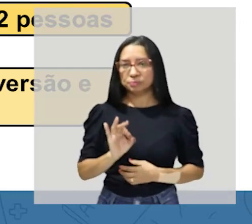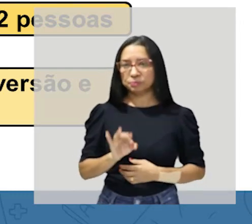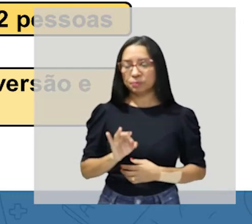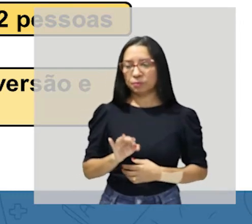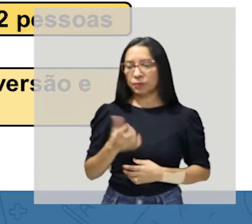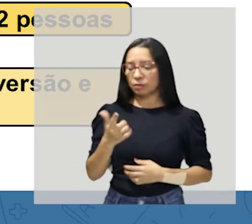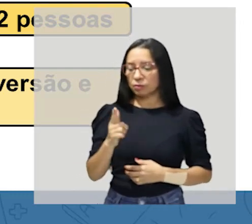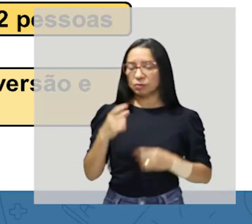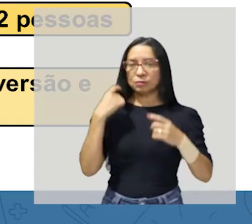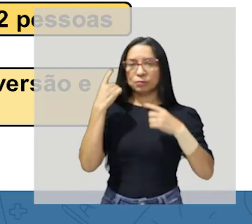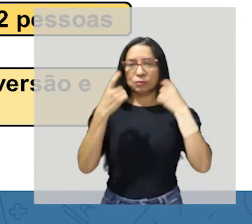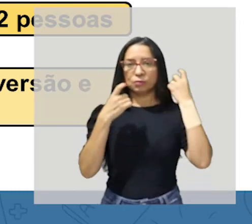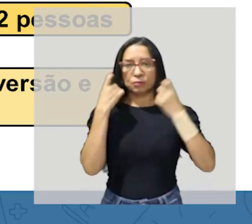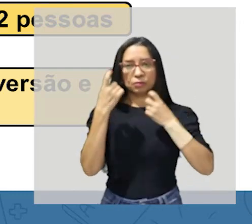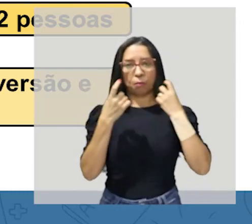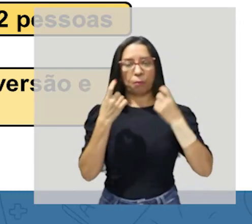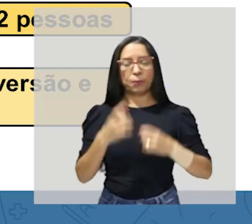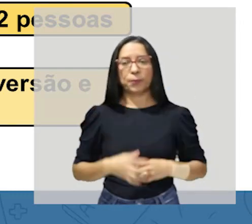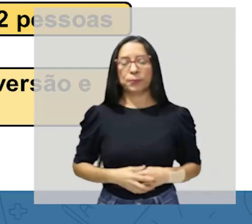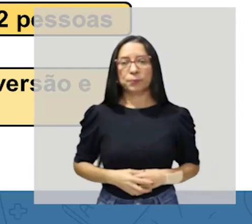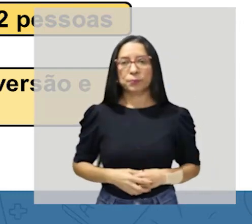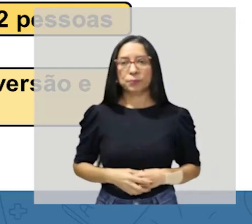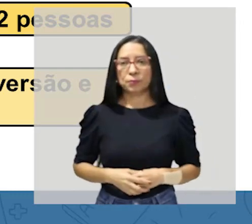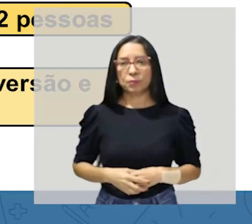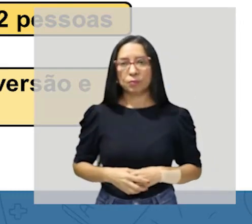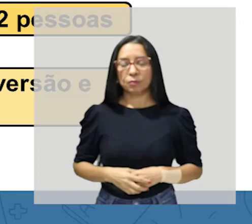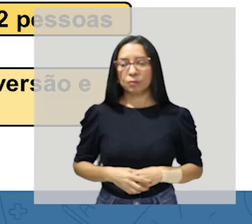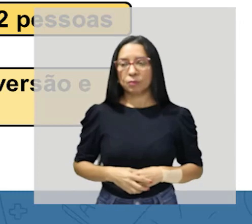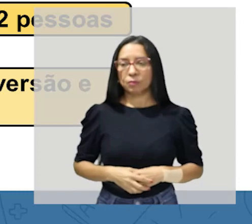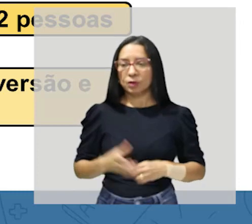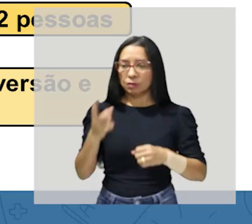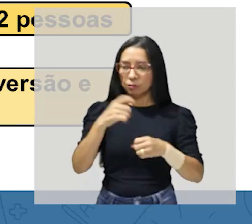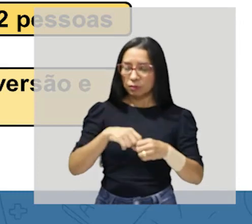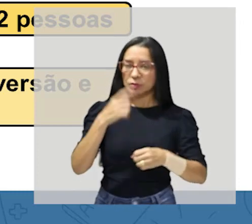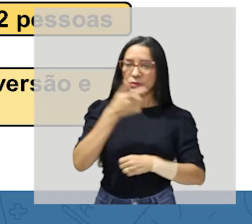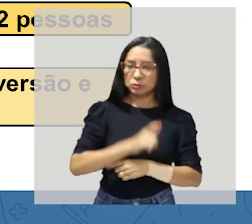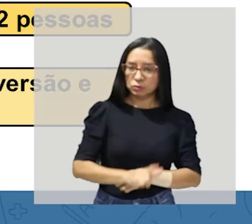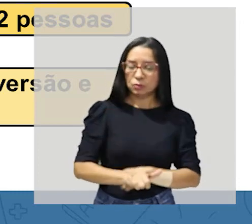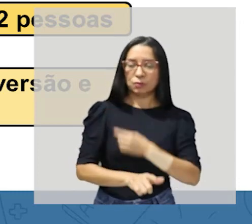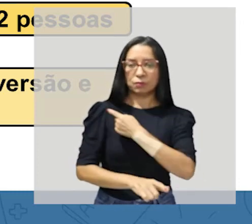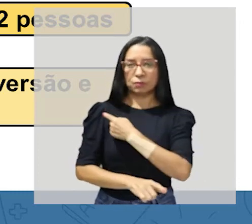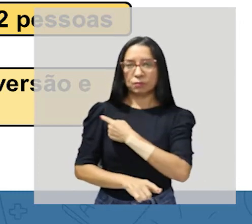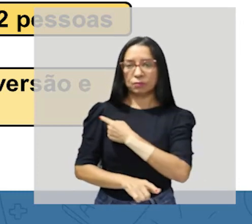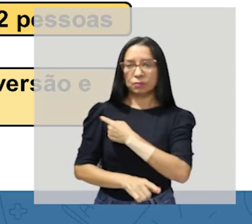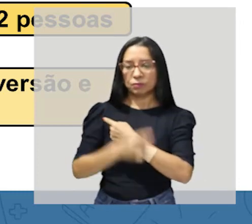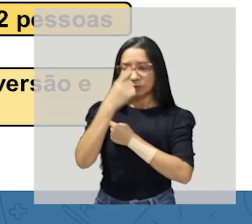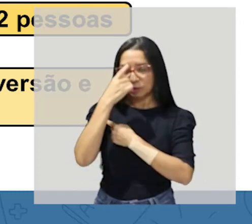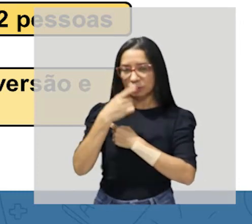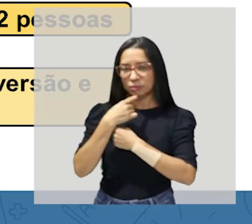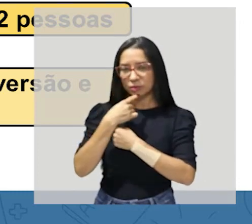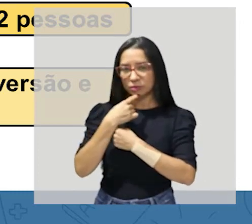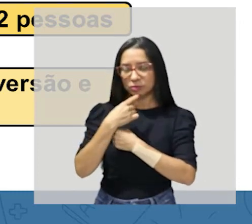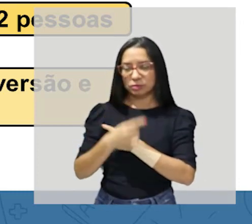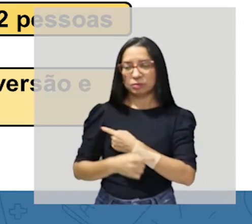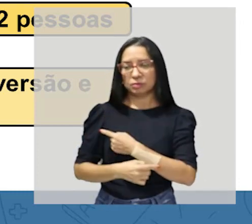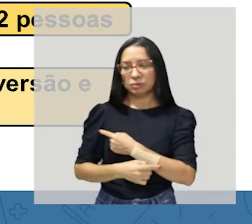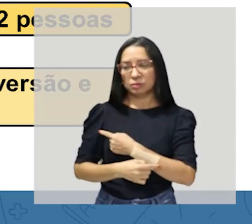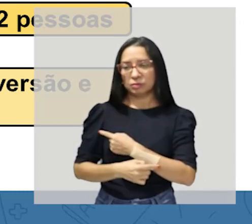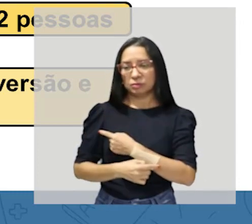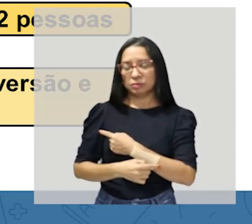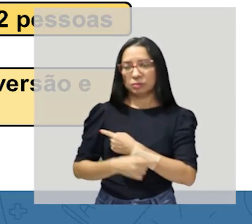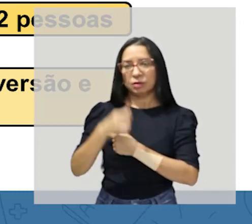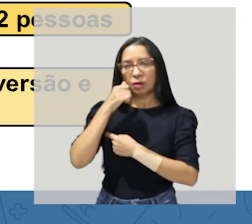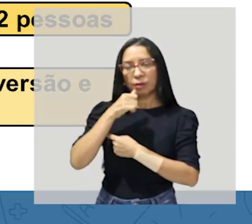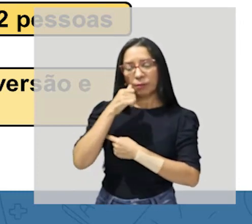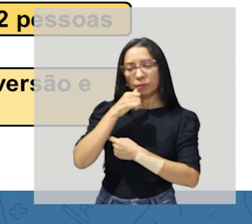Não existe essa preocupação com a integridade física do indivíduo. Vou voltar mais uma vez para os jiu-jitsu, que foi a imagem que foi colocada lá. Quando o